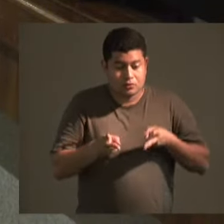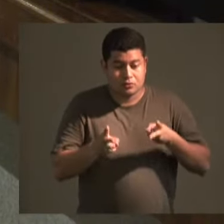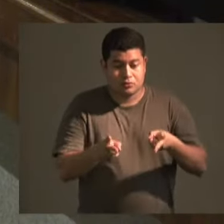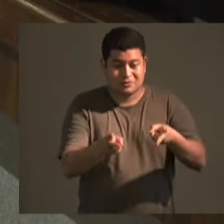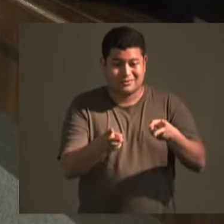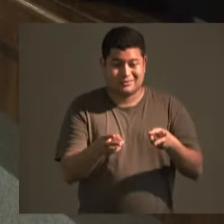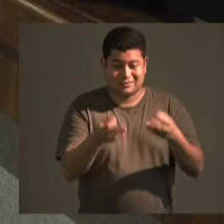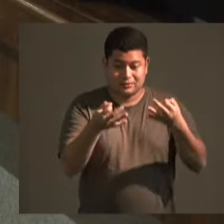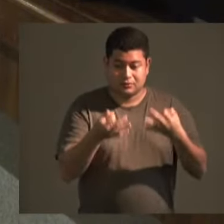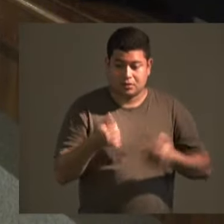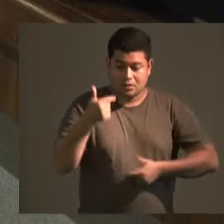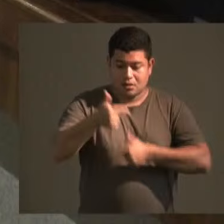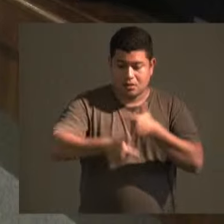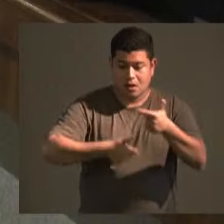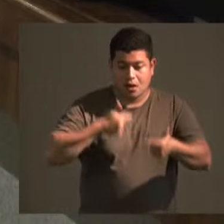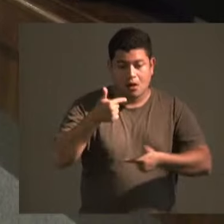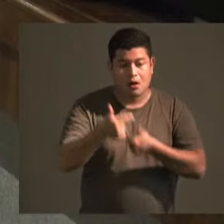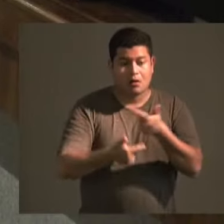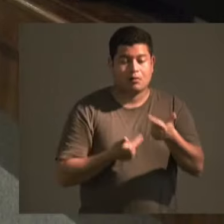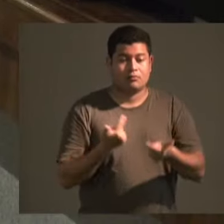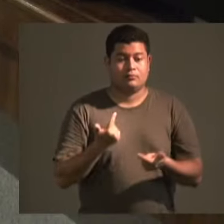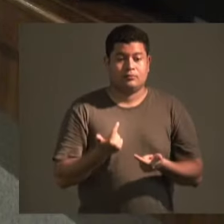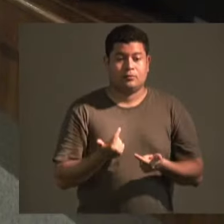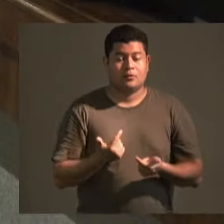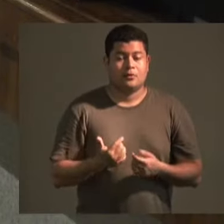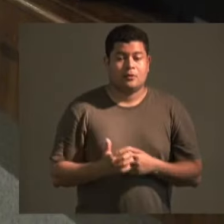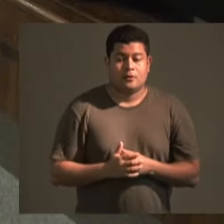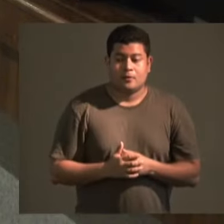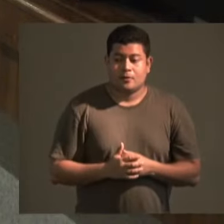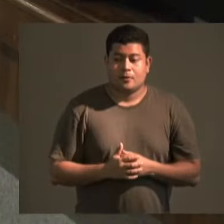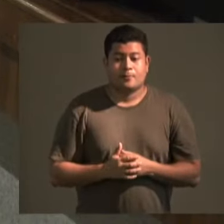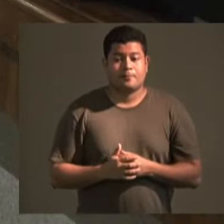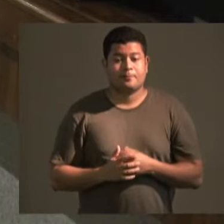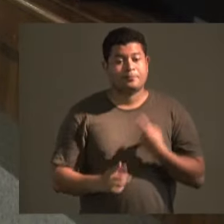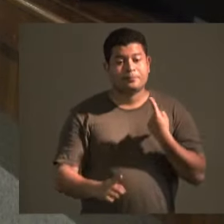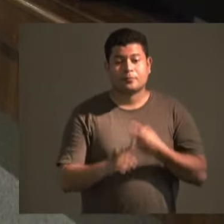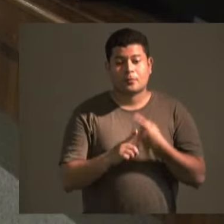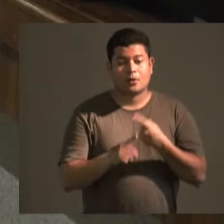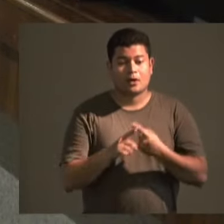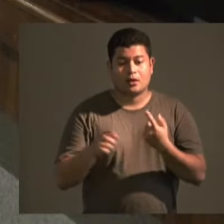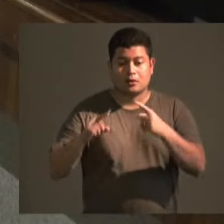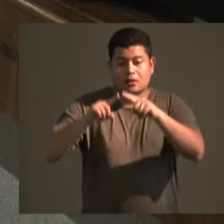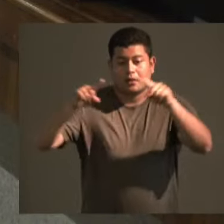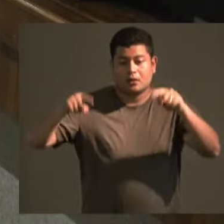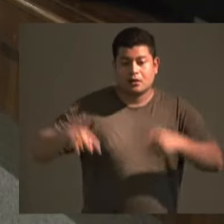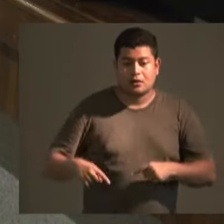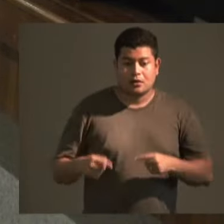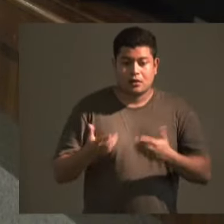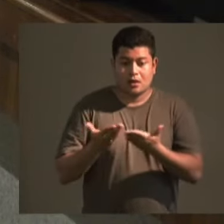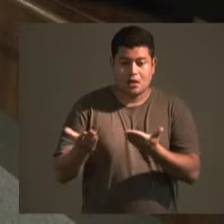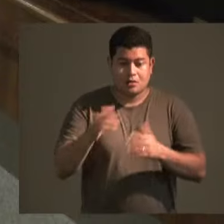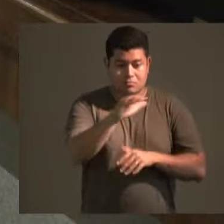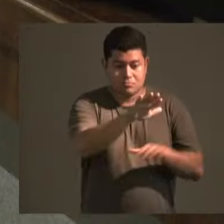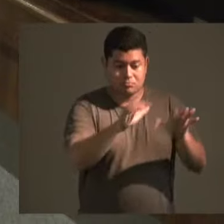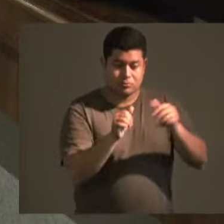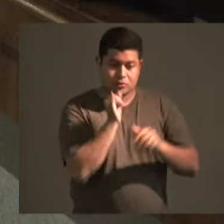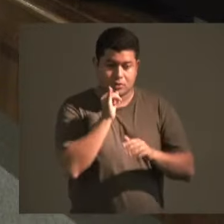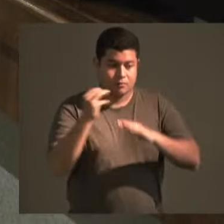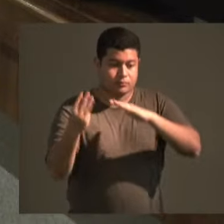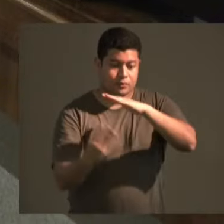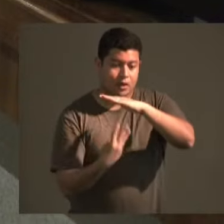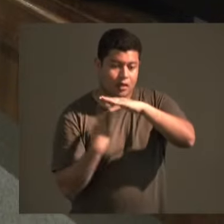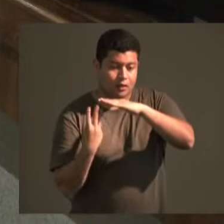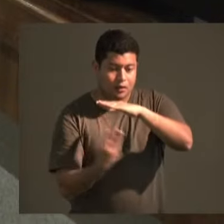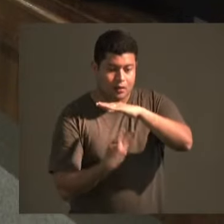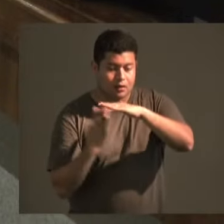continuidade, né, ao trabalho, porque quando são funcionários que são contratados por temporário,